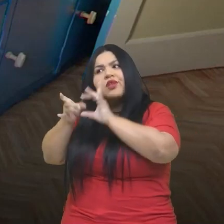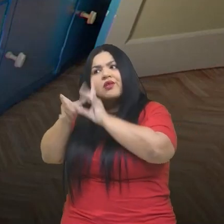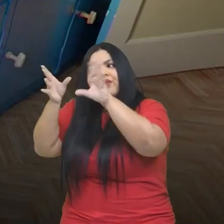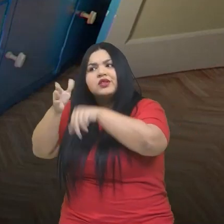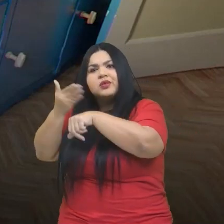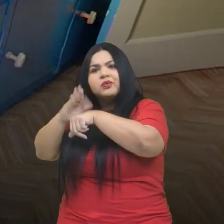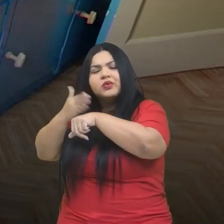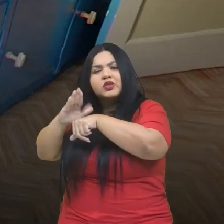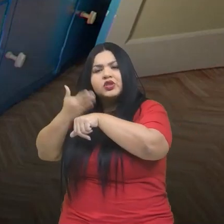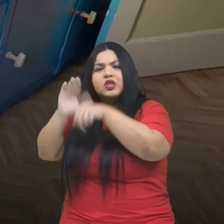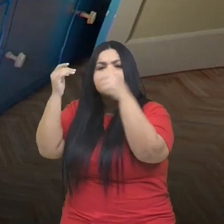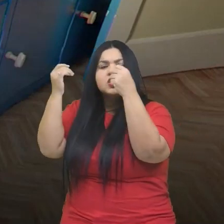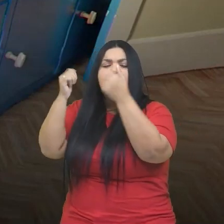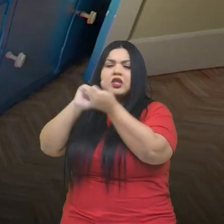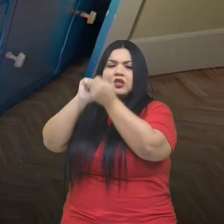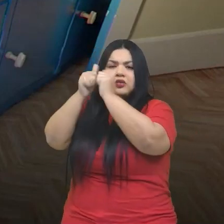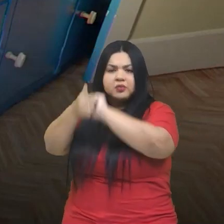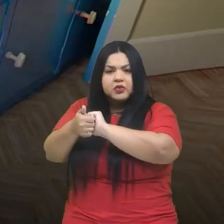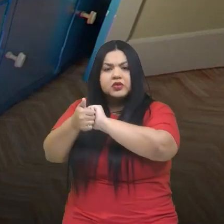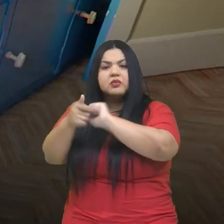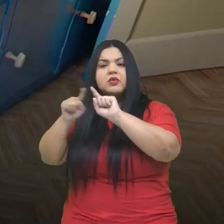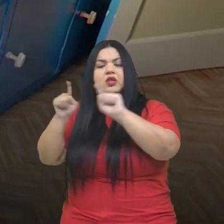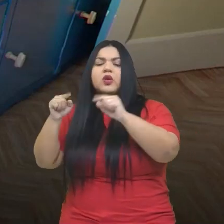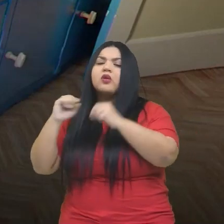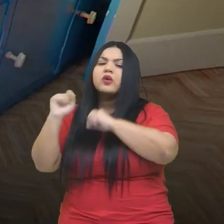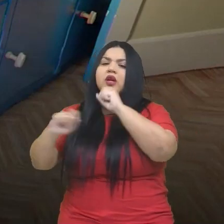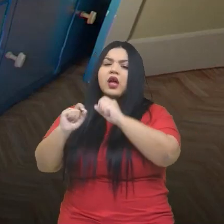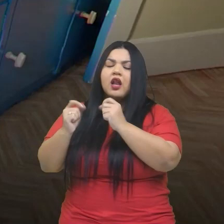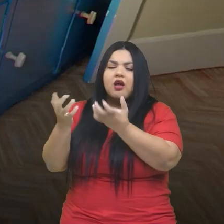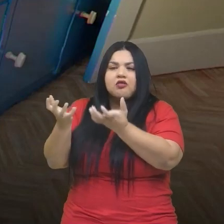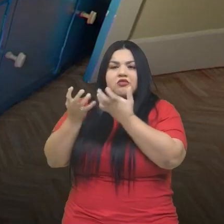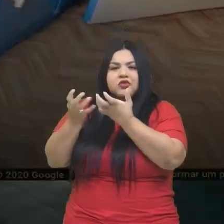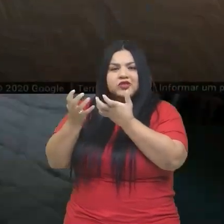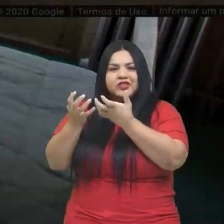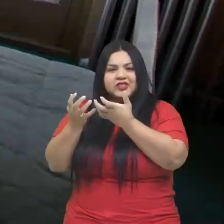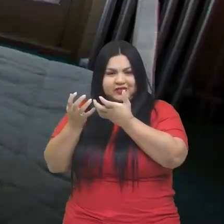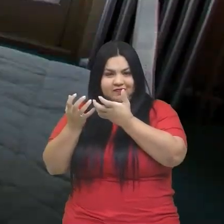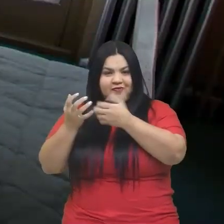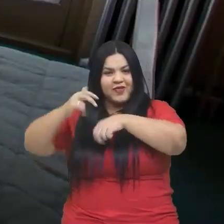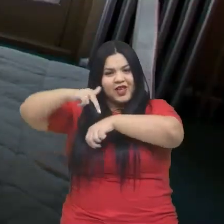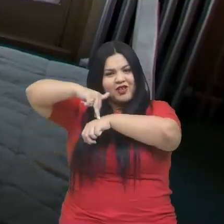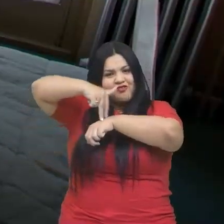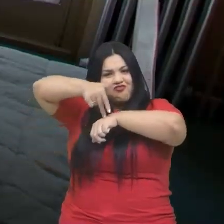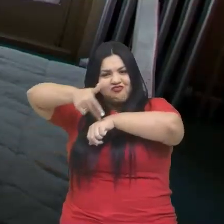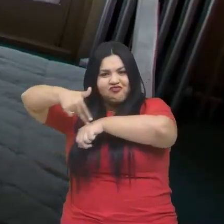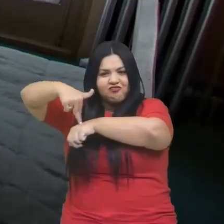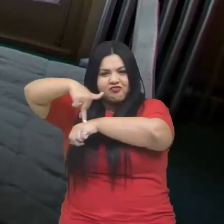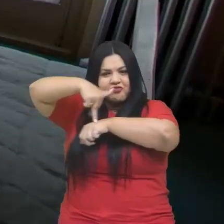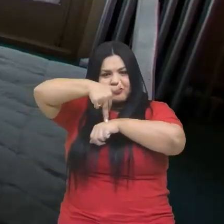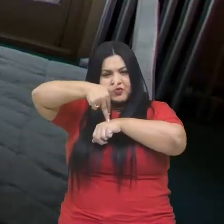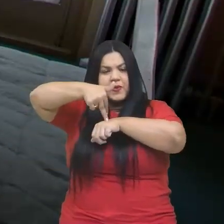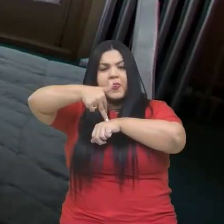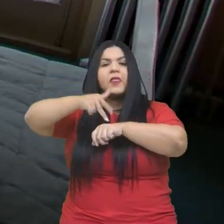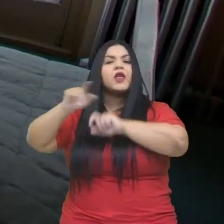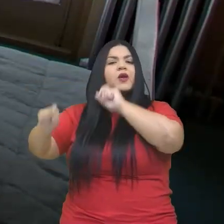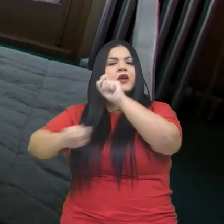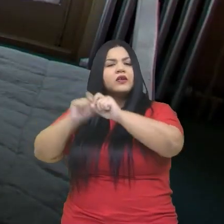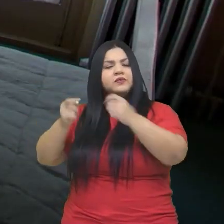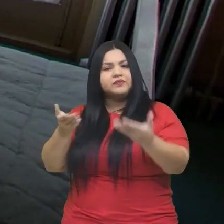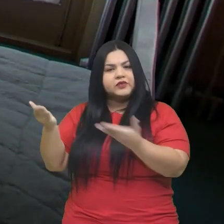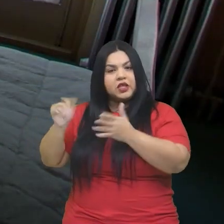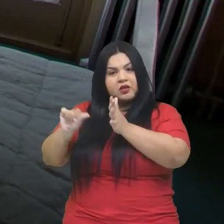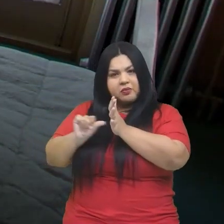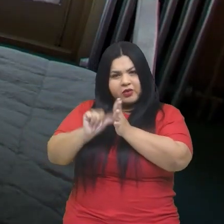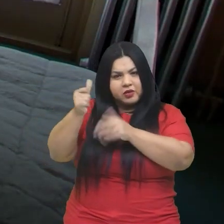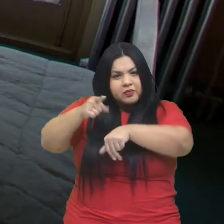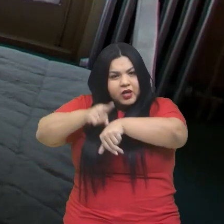aqui, né, de acordo com a história, era de ginástica rítmica. E aí, olha só, nas primeiras horas do